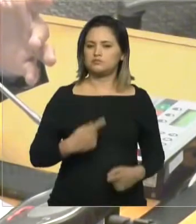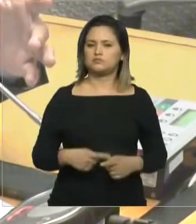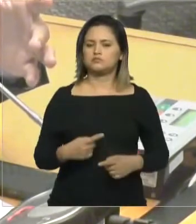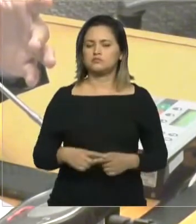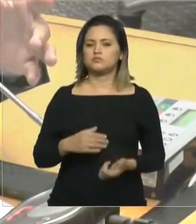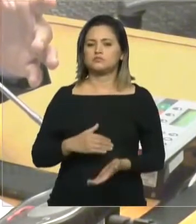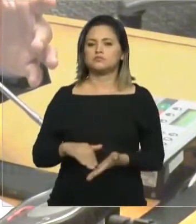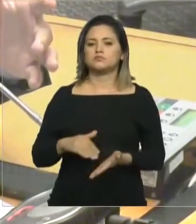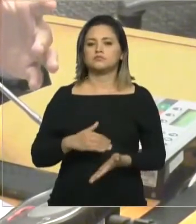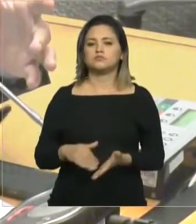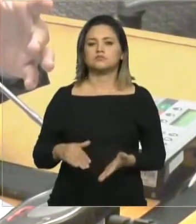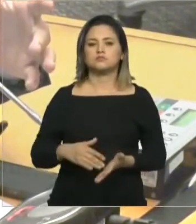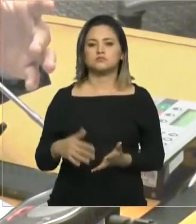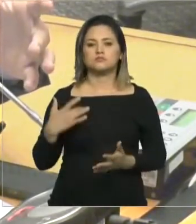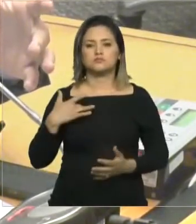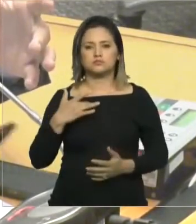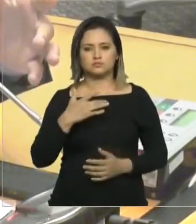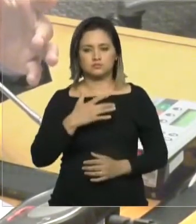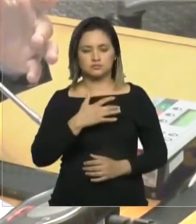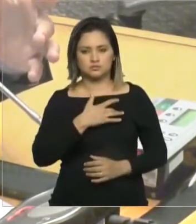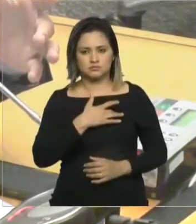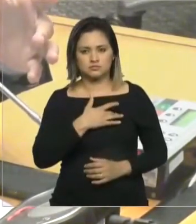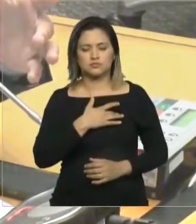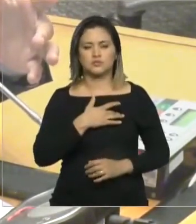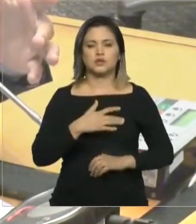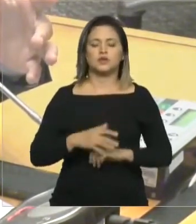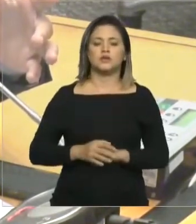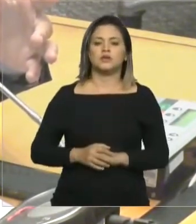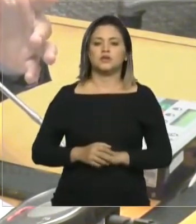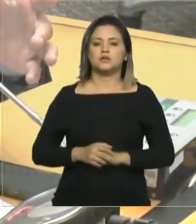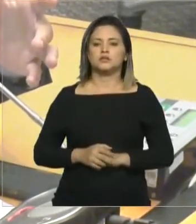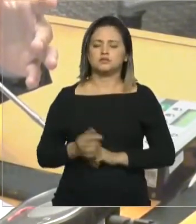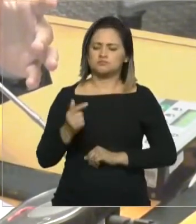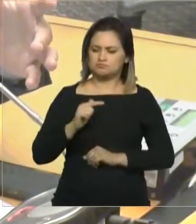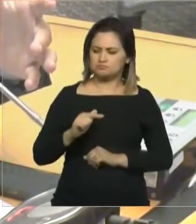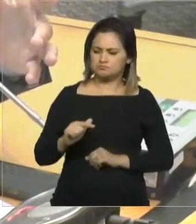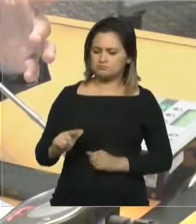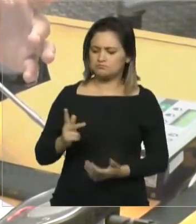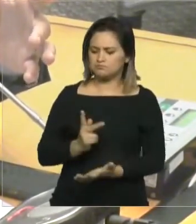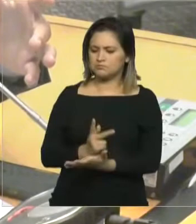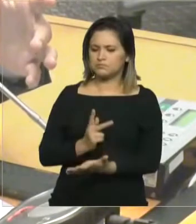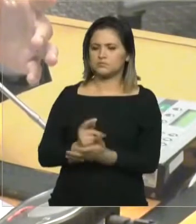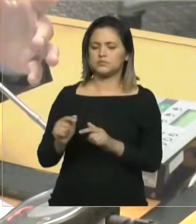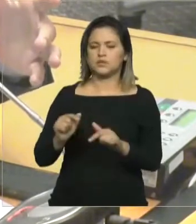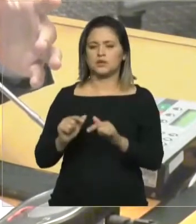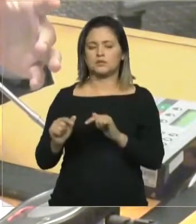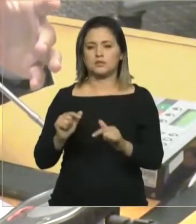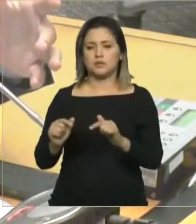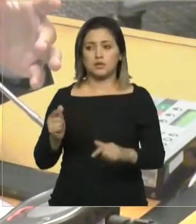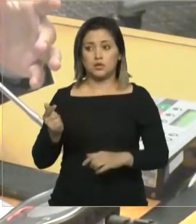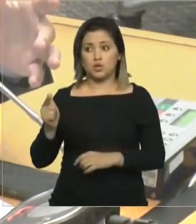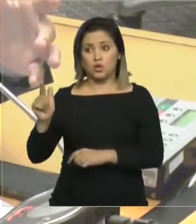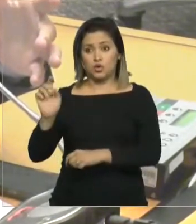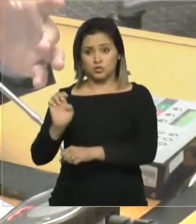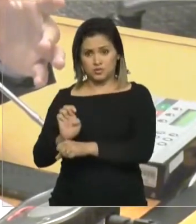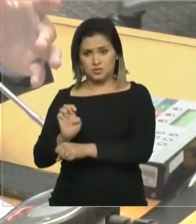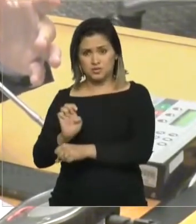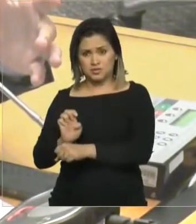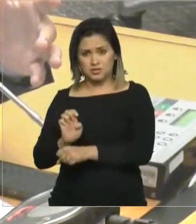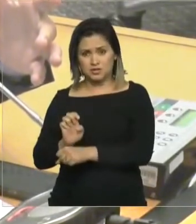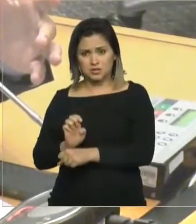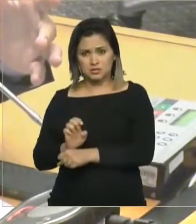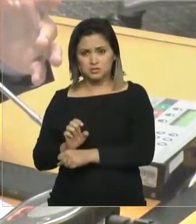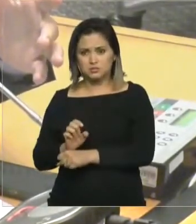federação está abrindo serviço de saúde. O Maranhão está. Apesar da dificuldade, apesar das fake news que enfrentamos